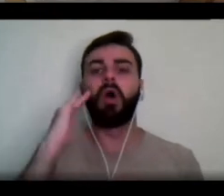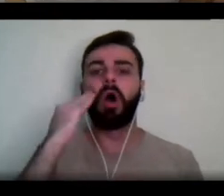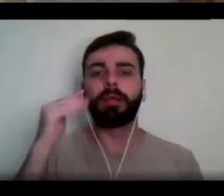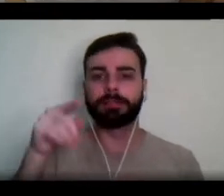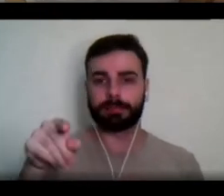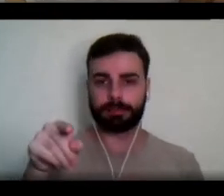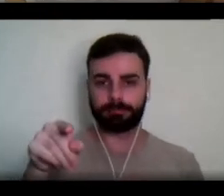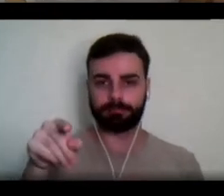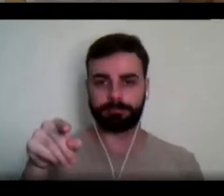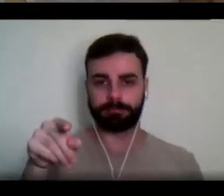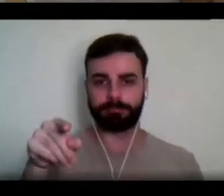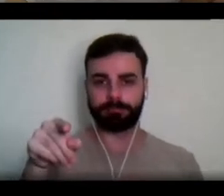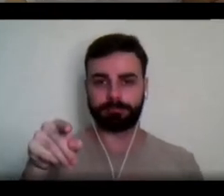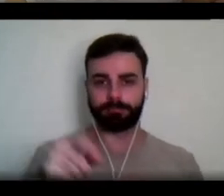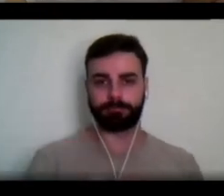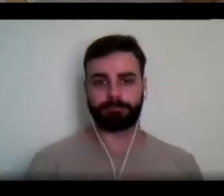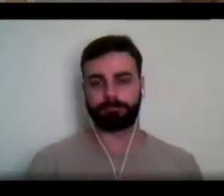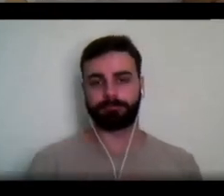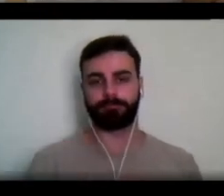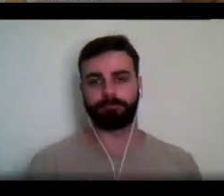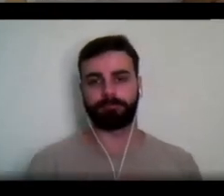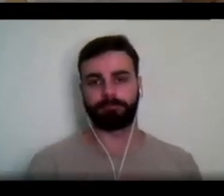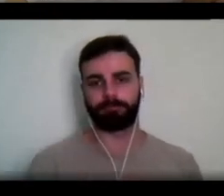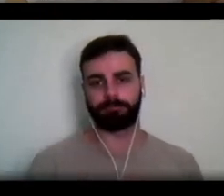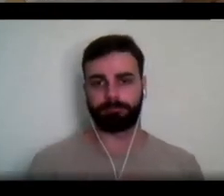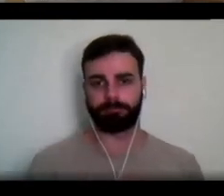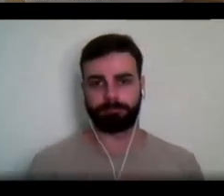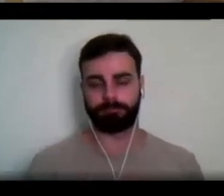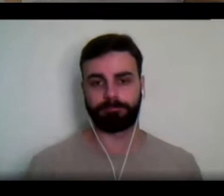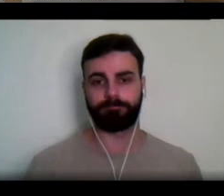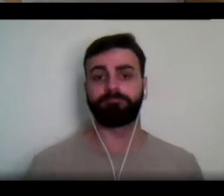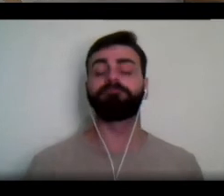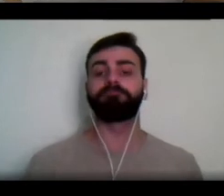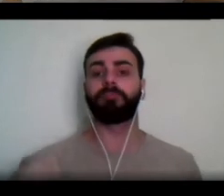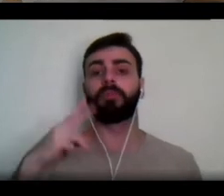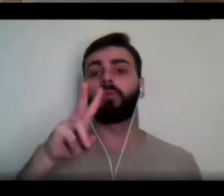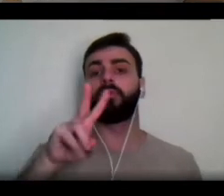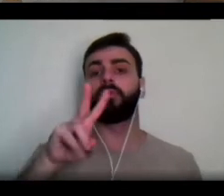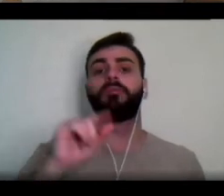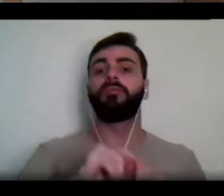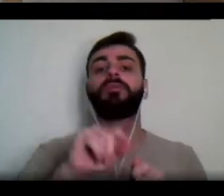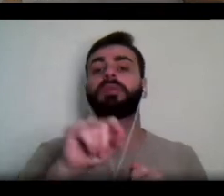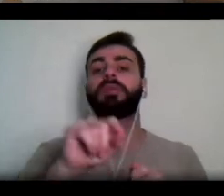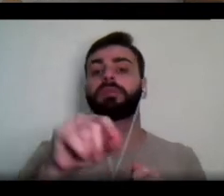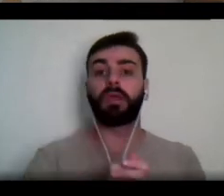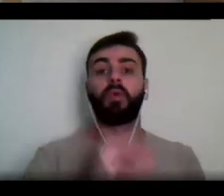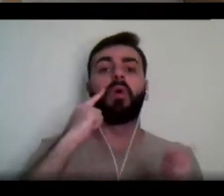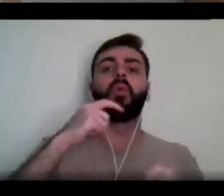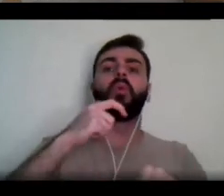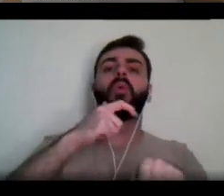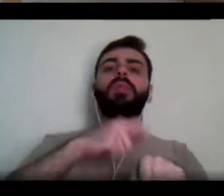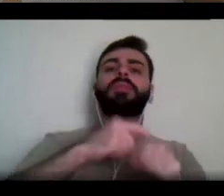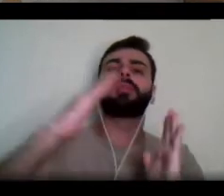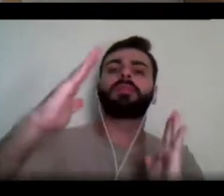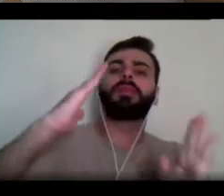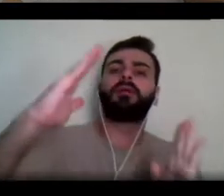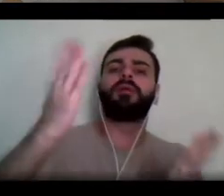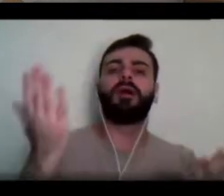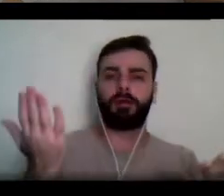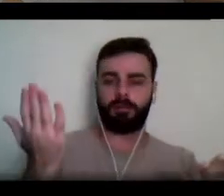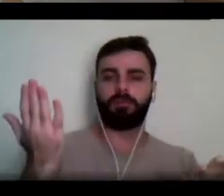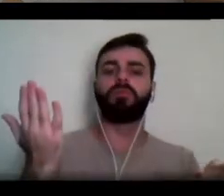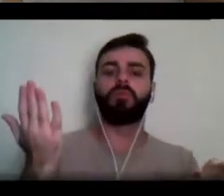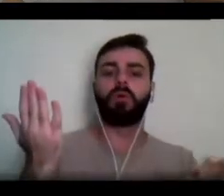a dt. E eu vou integrar de onde até onde? Né? Eu vou integrar